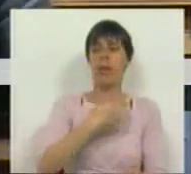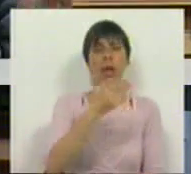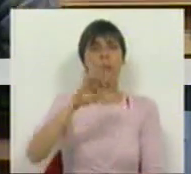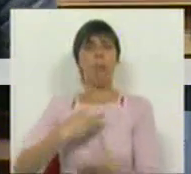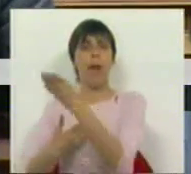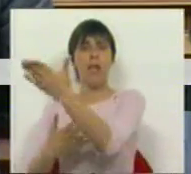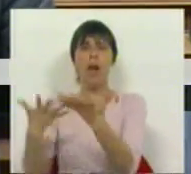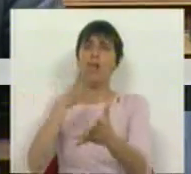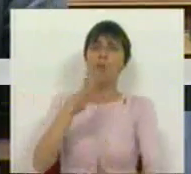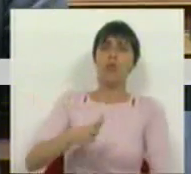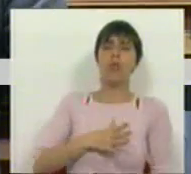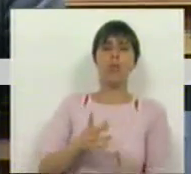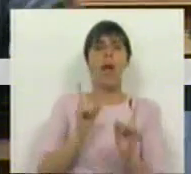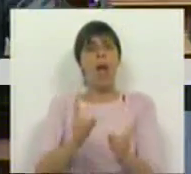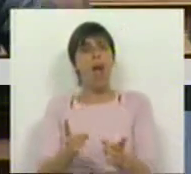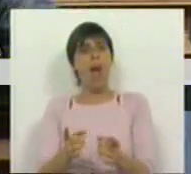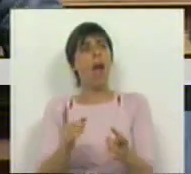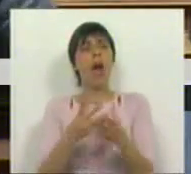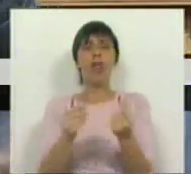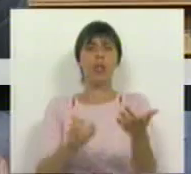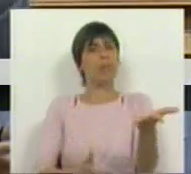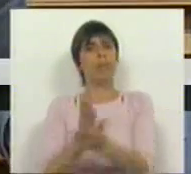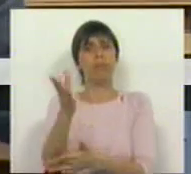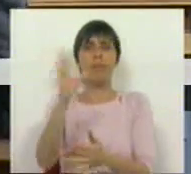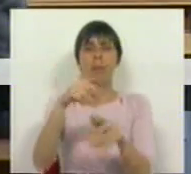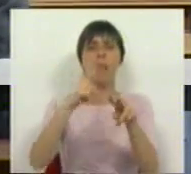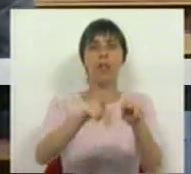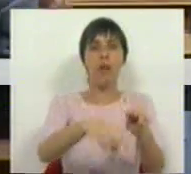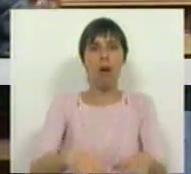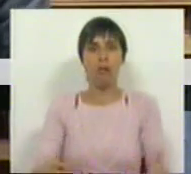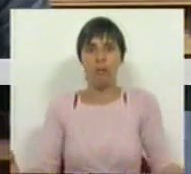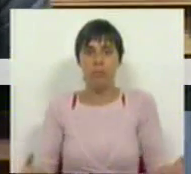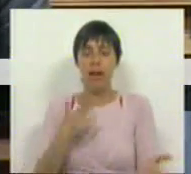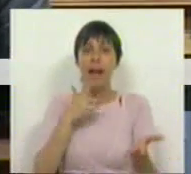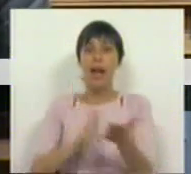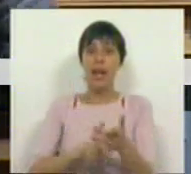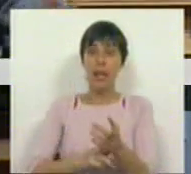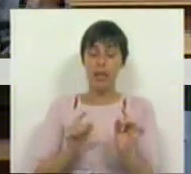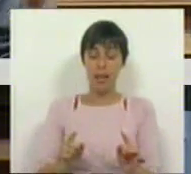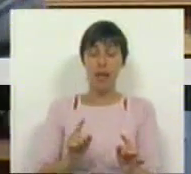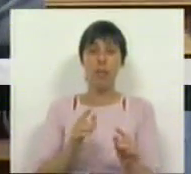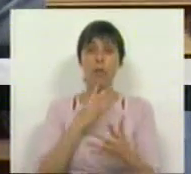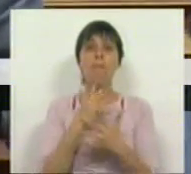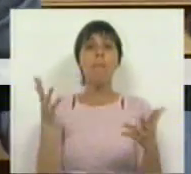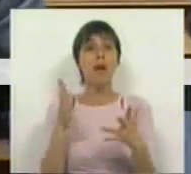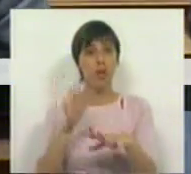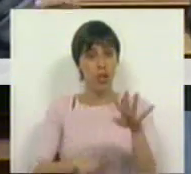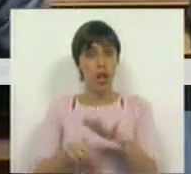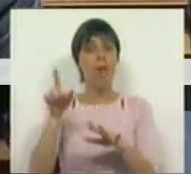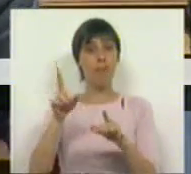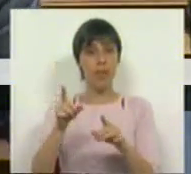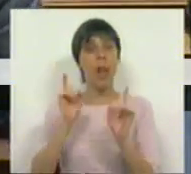PSD que nos vêm dizer que a saída é seguir em frente com mais cortes. Ora, face à realidade, o que a maioria está a fazer